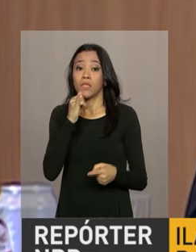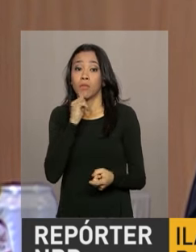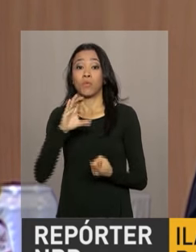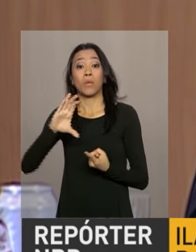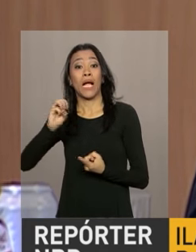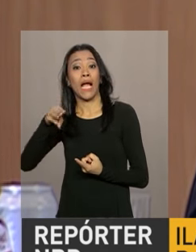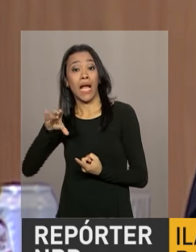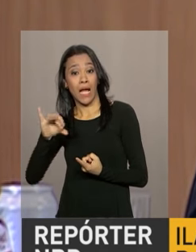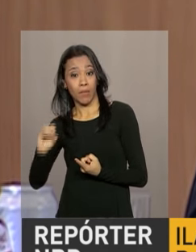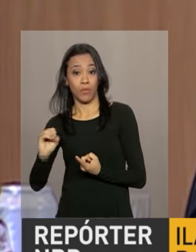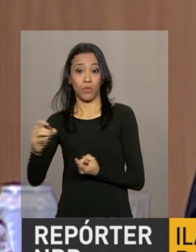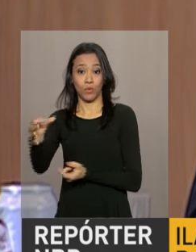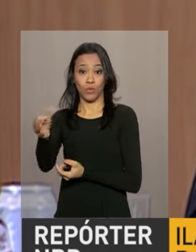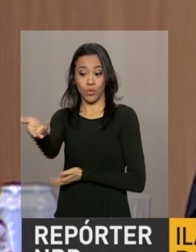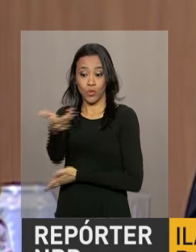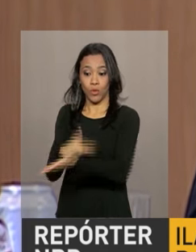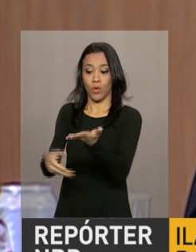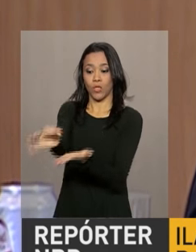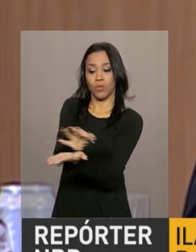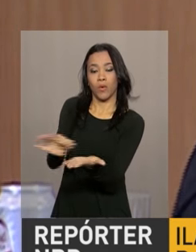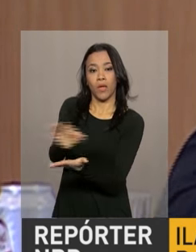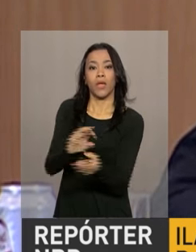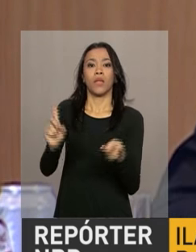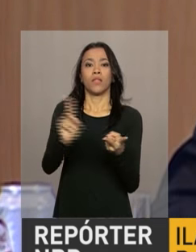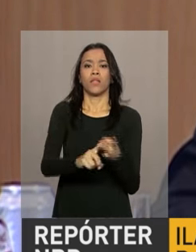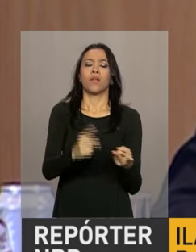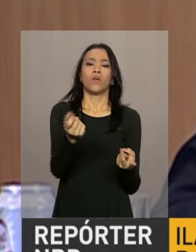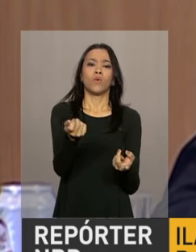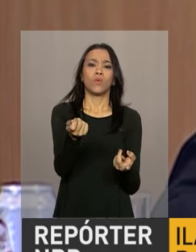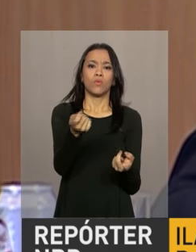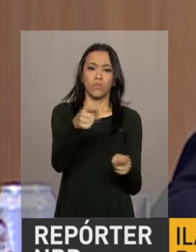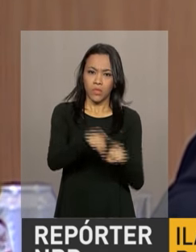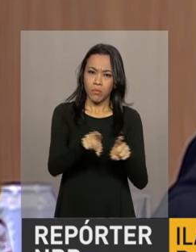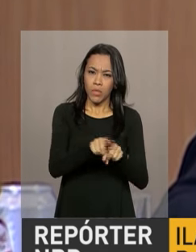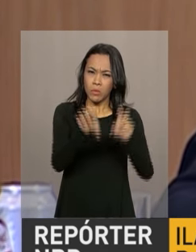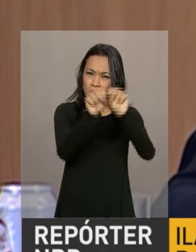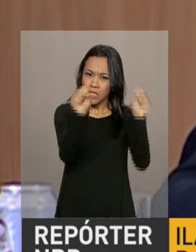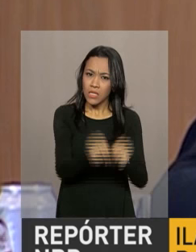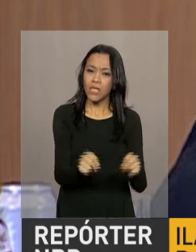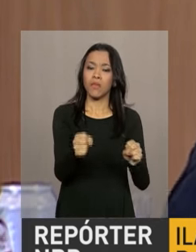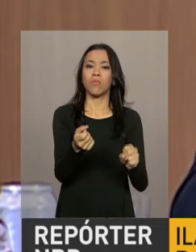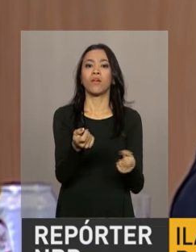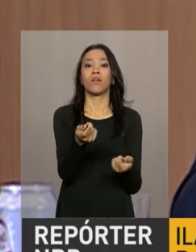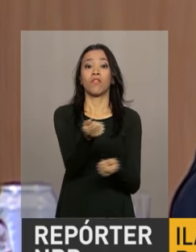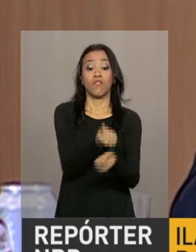flutuante e um sistema financeiro sólido com baixa exposição internacional.